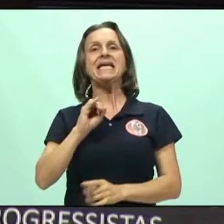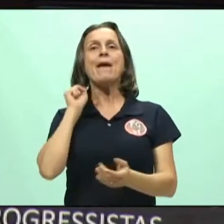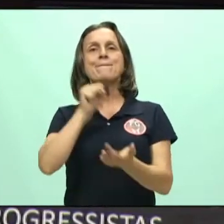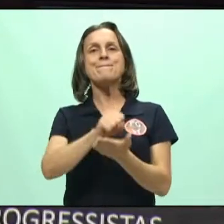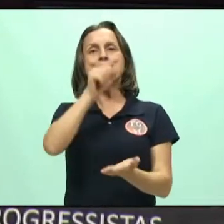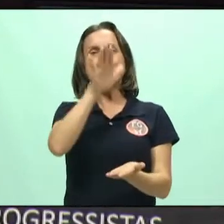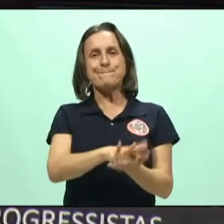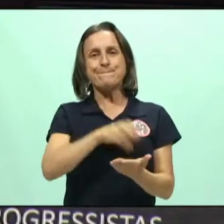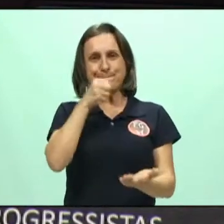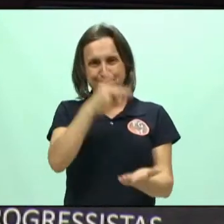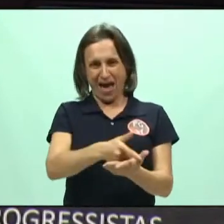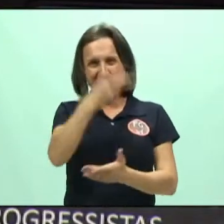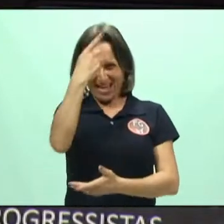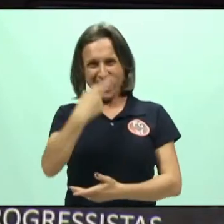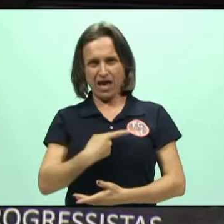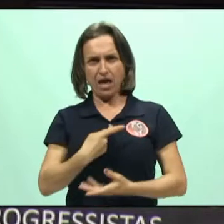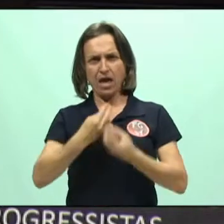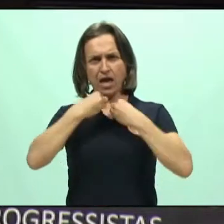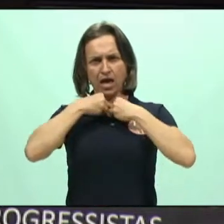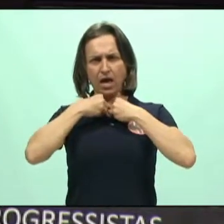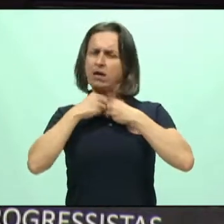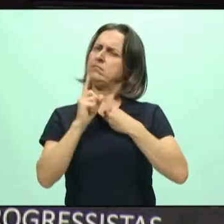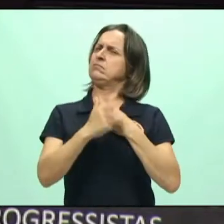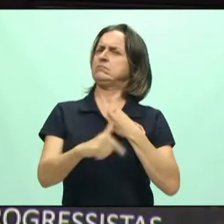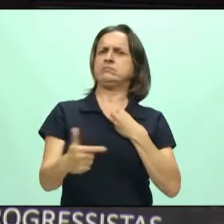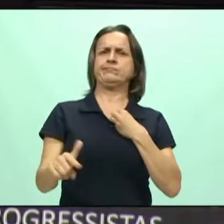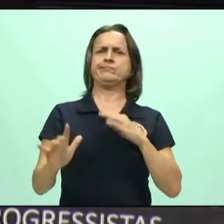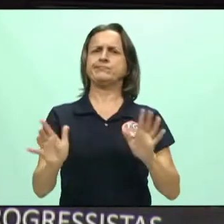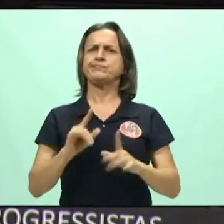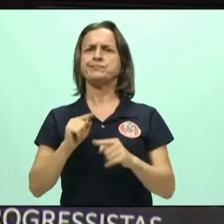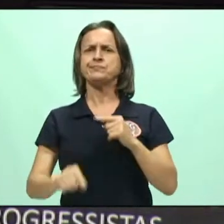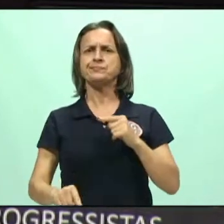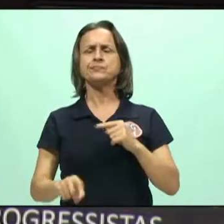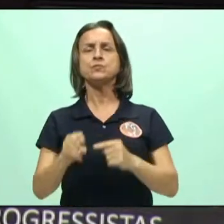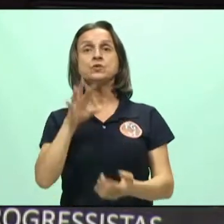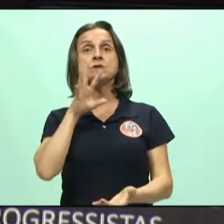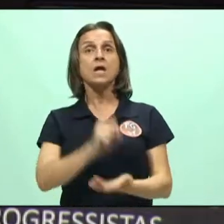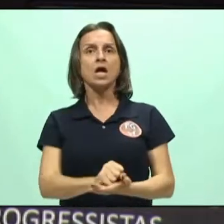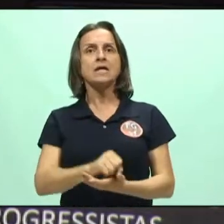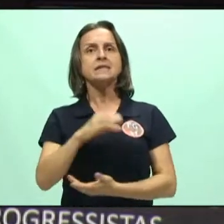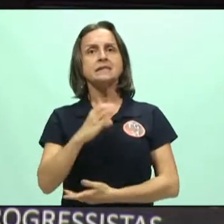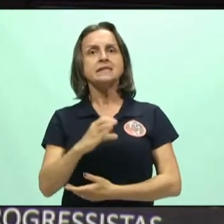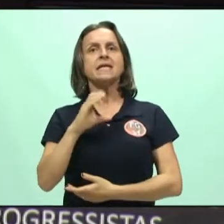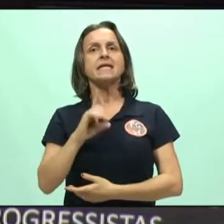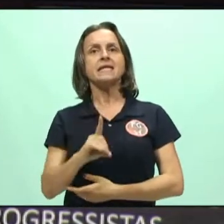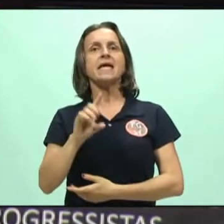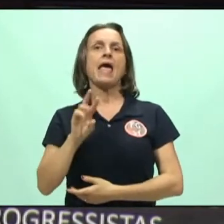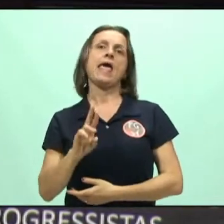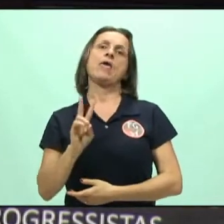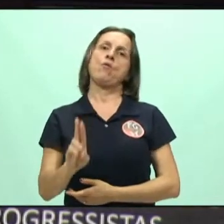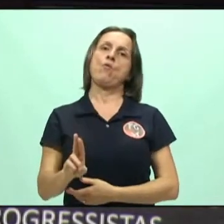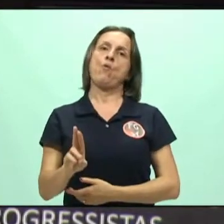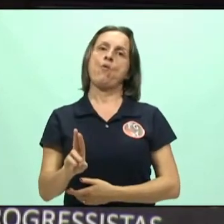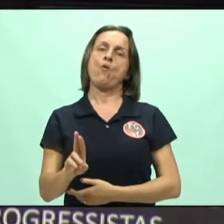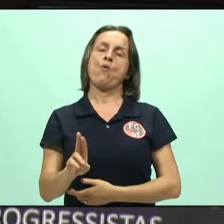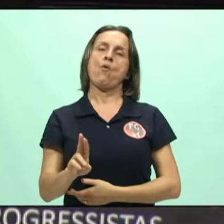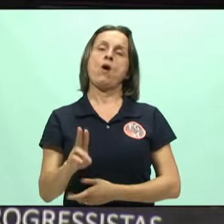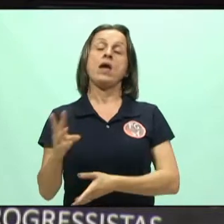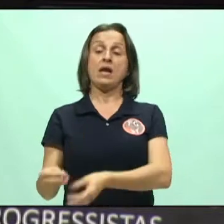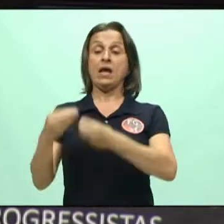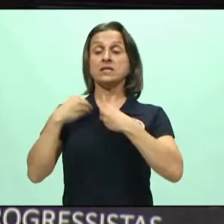de indenização iria acontecer que o cidadão lá o que está registrado a ele iria receber e não iria repassar